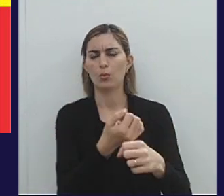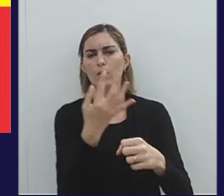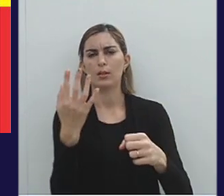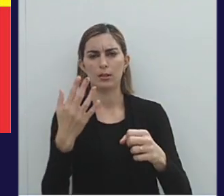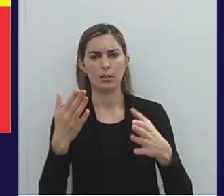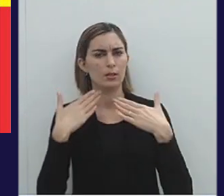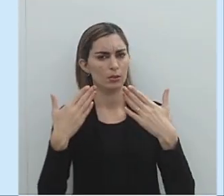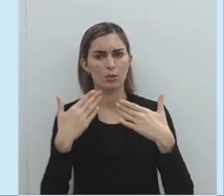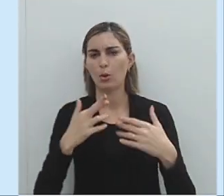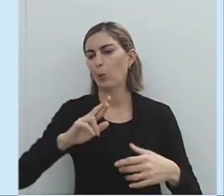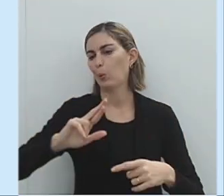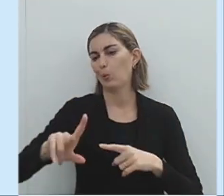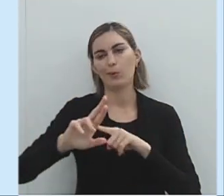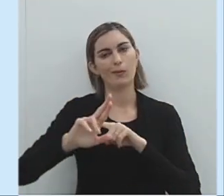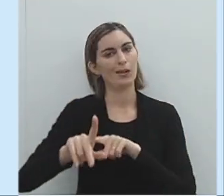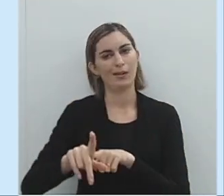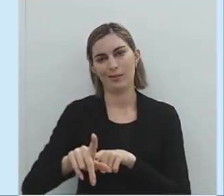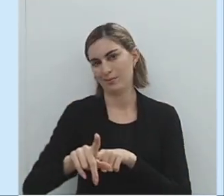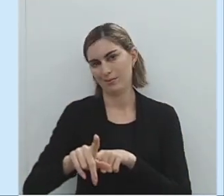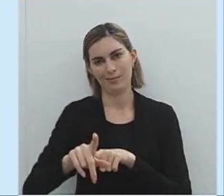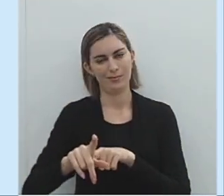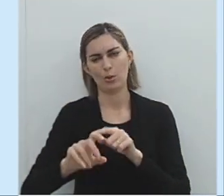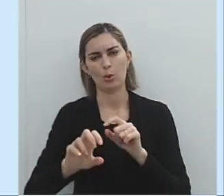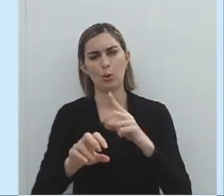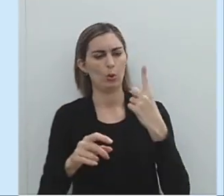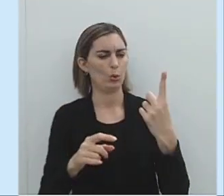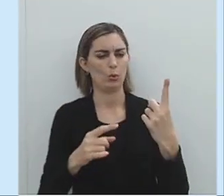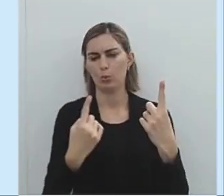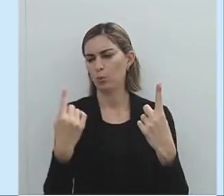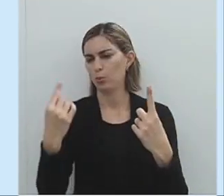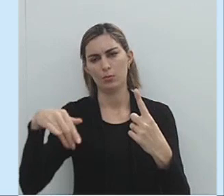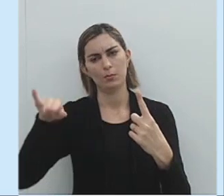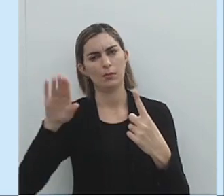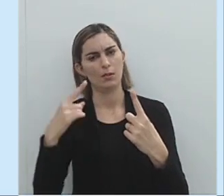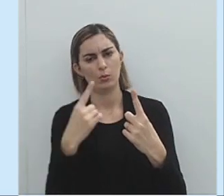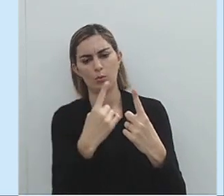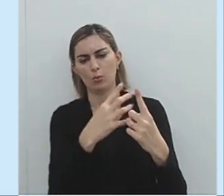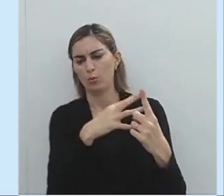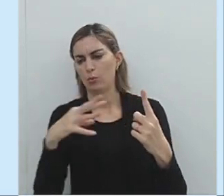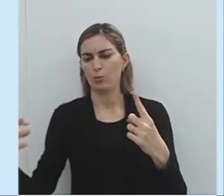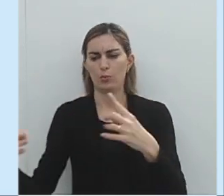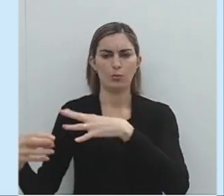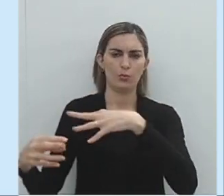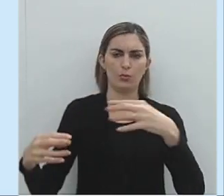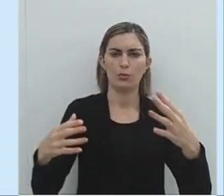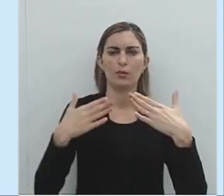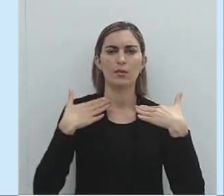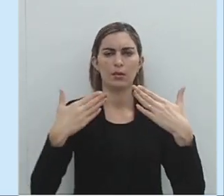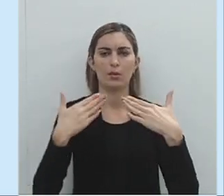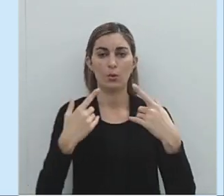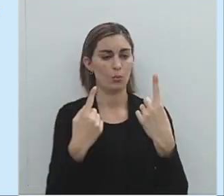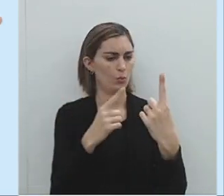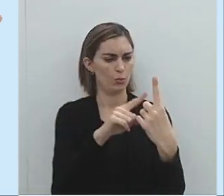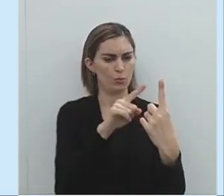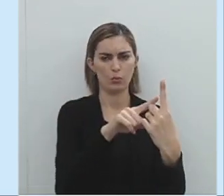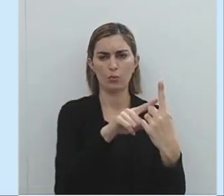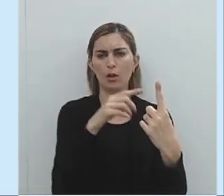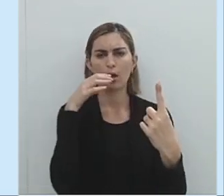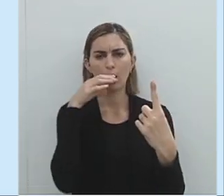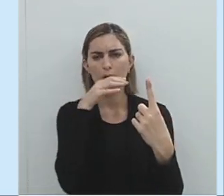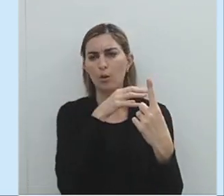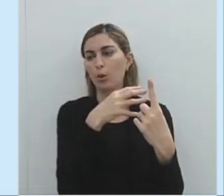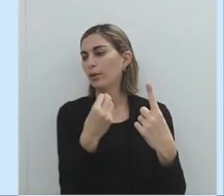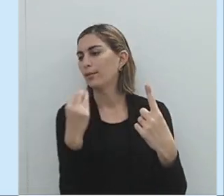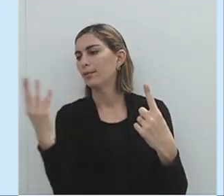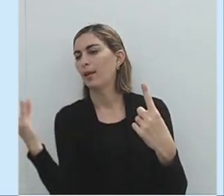calor. Não é isso que acontece quando dois ou mais corpos vão receber a quantidade de calor. Um corpo, ele